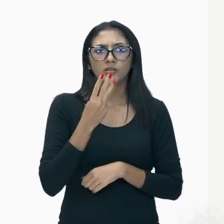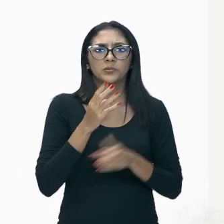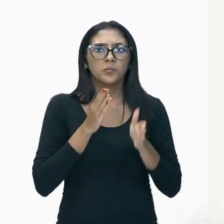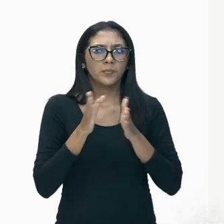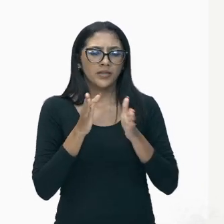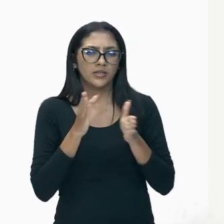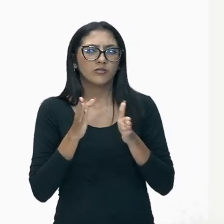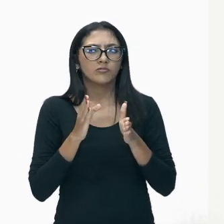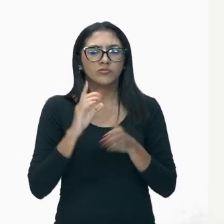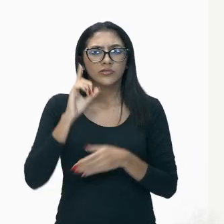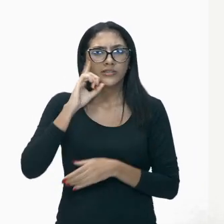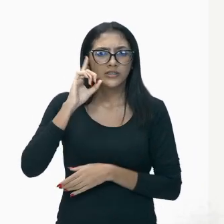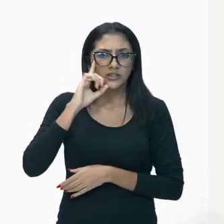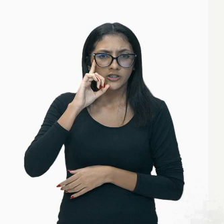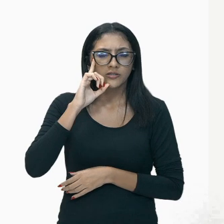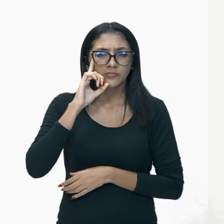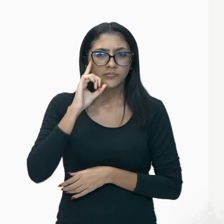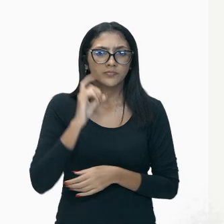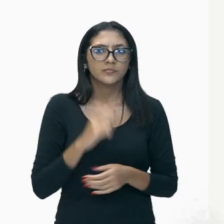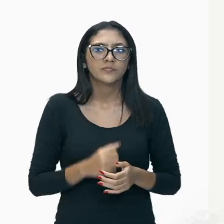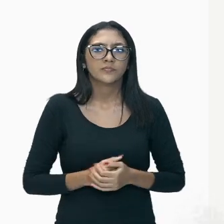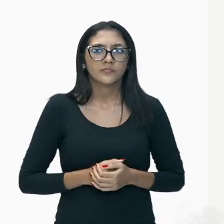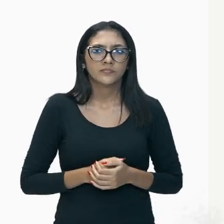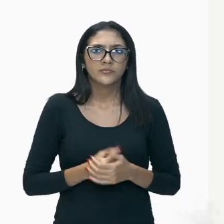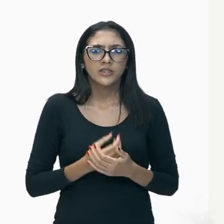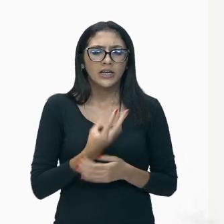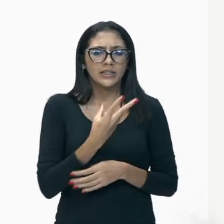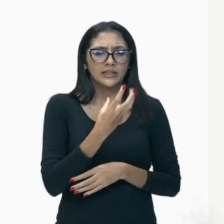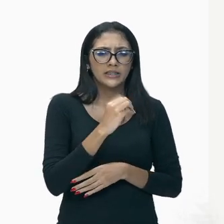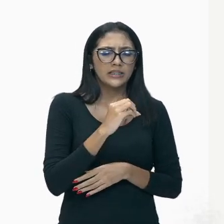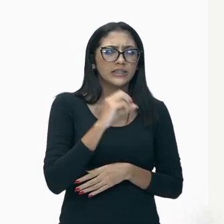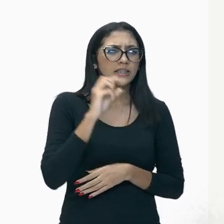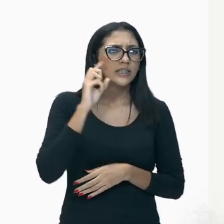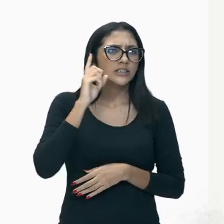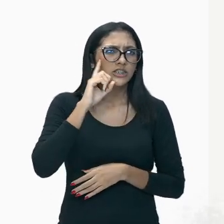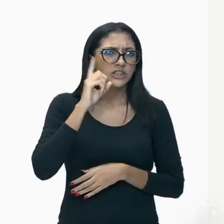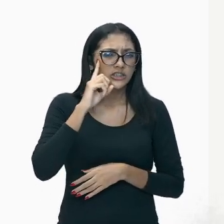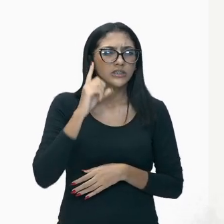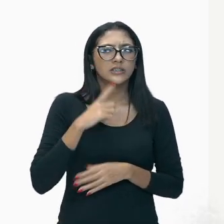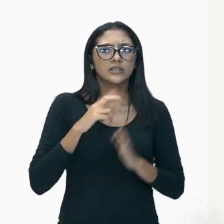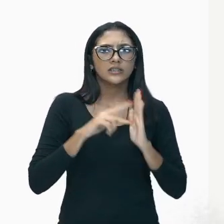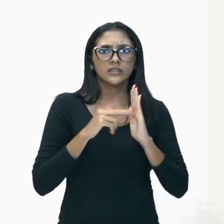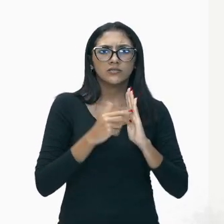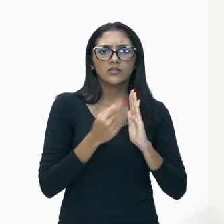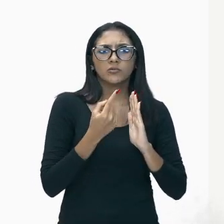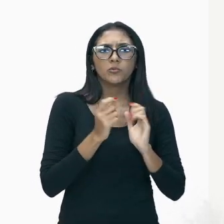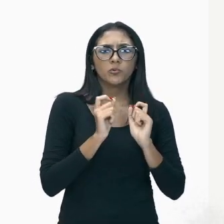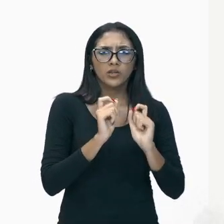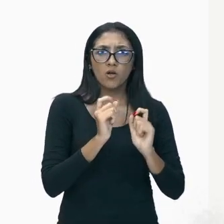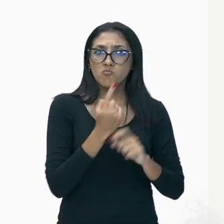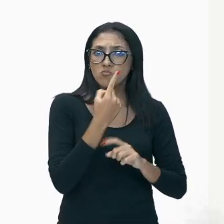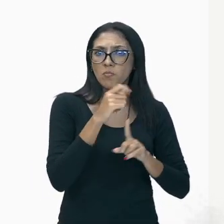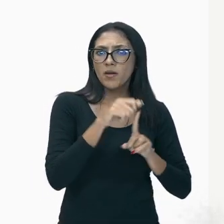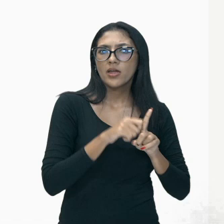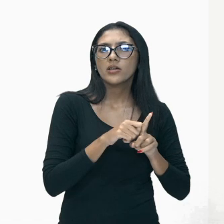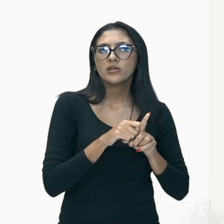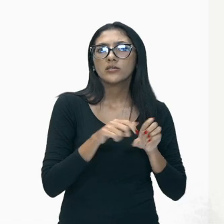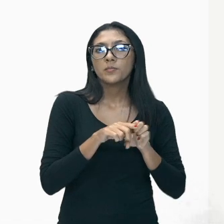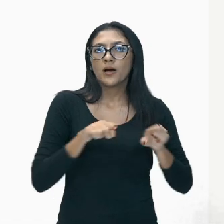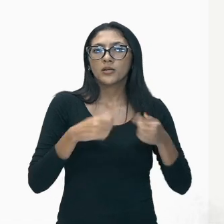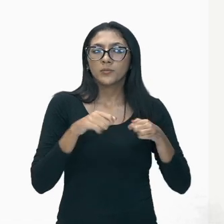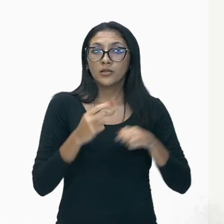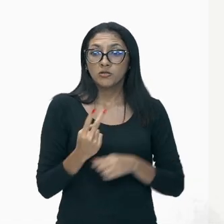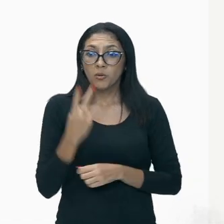30 dias equivale a 1 mês. Ou seja, eu tenho 3 horas vezes 30 em 2 meses. Aí